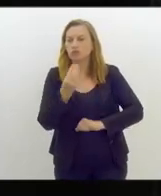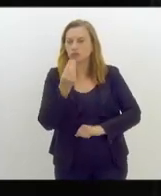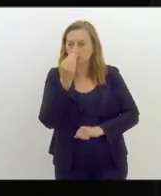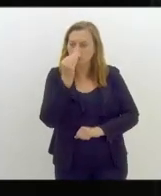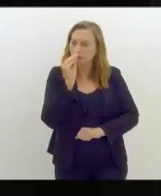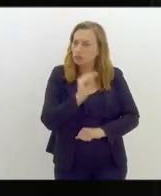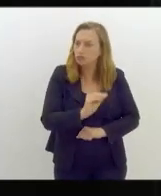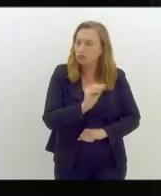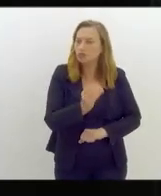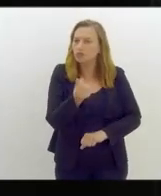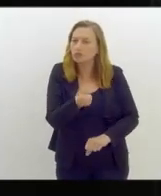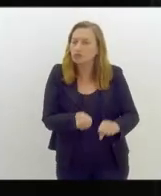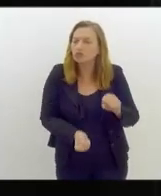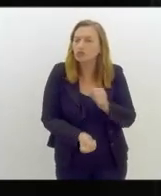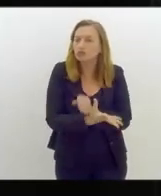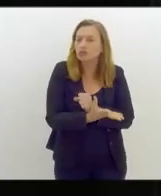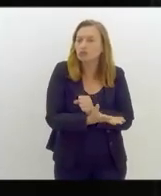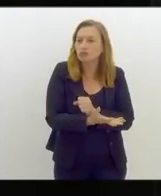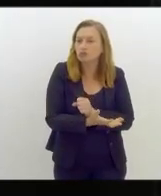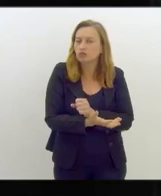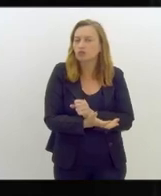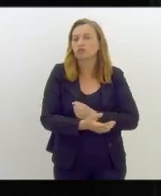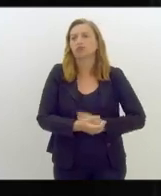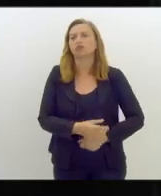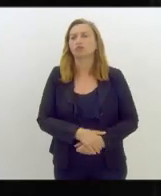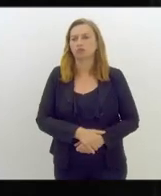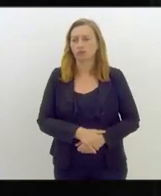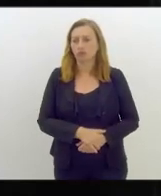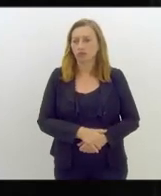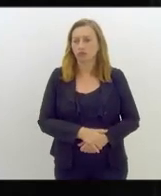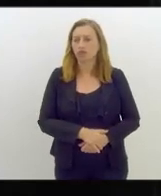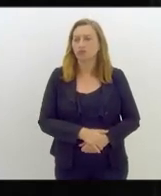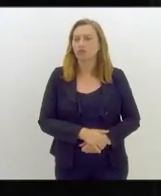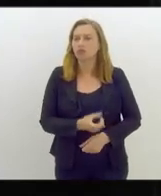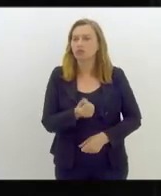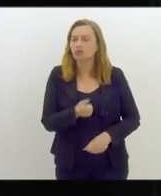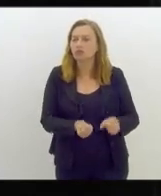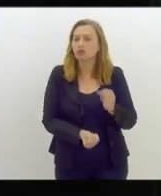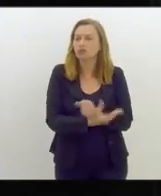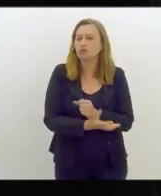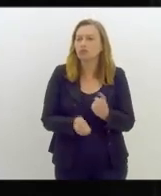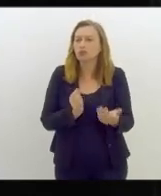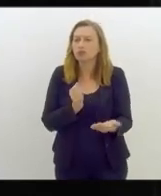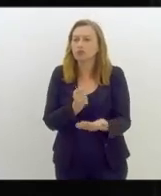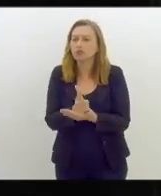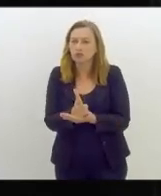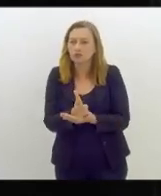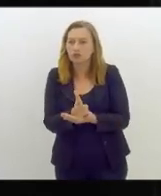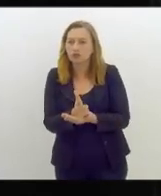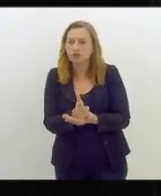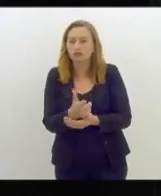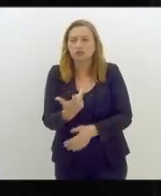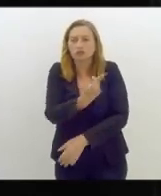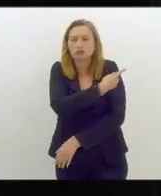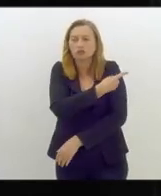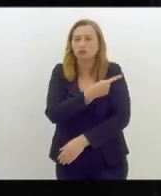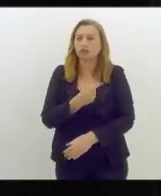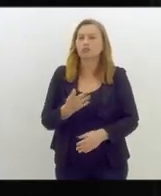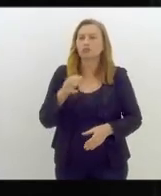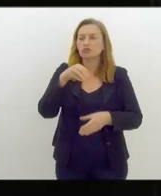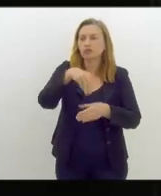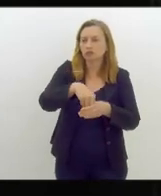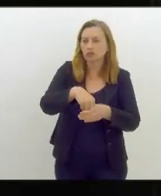e pela corrupção praticada na compra de vacinas dentro do Ministério